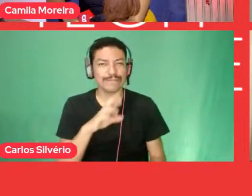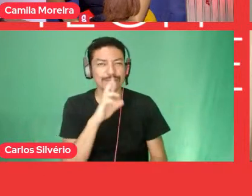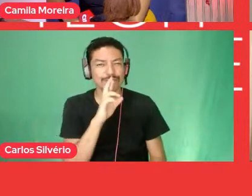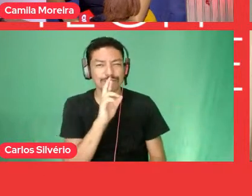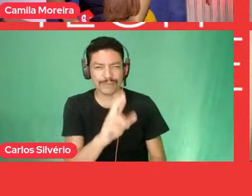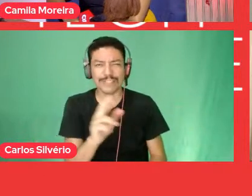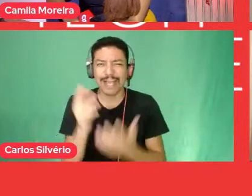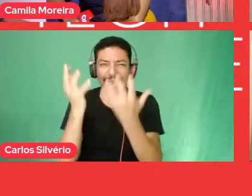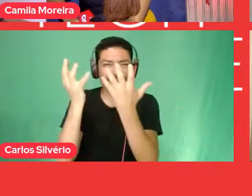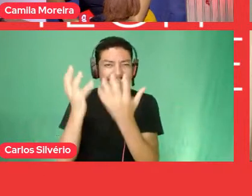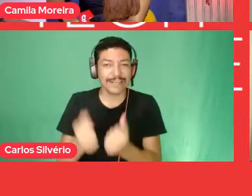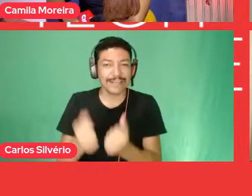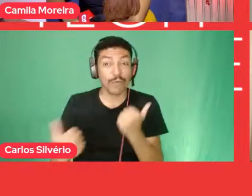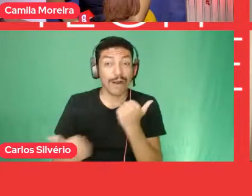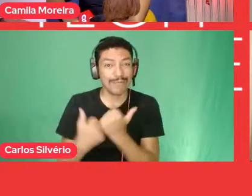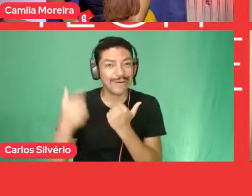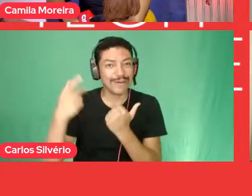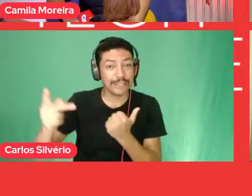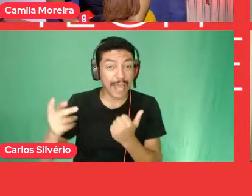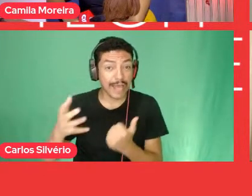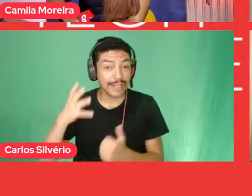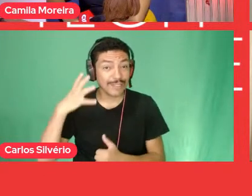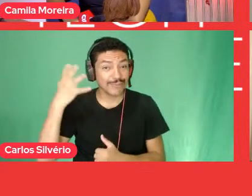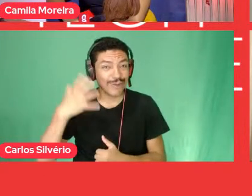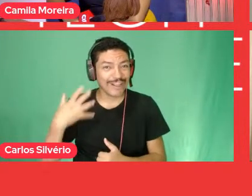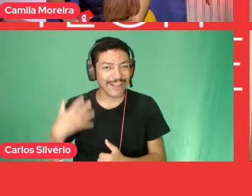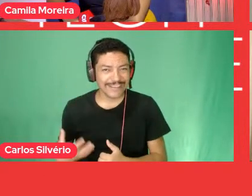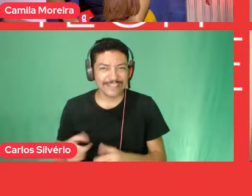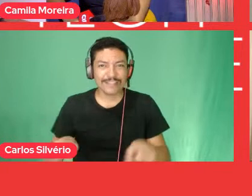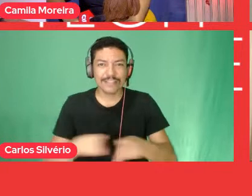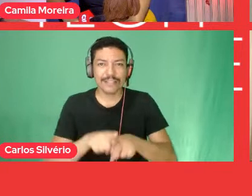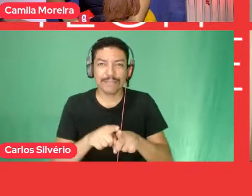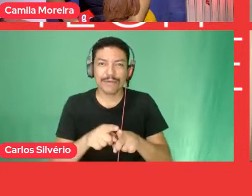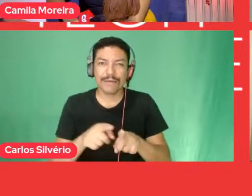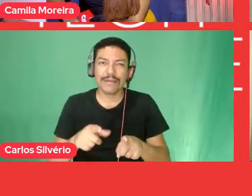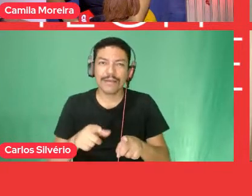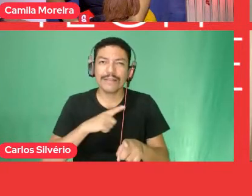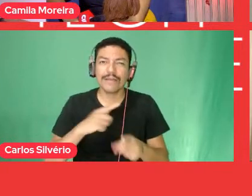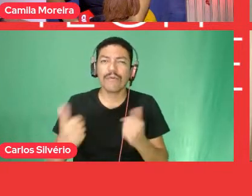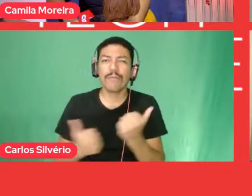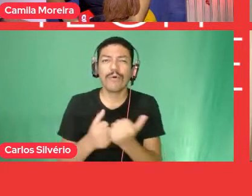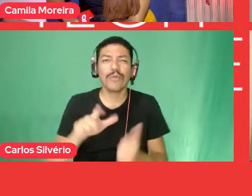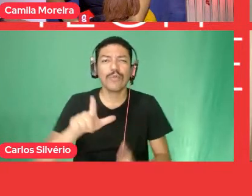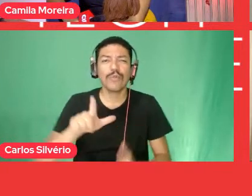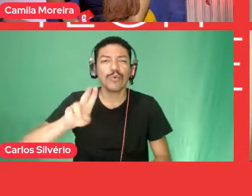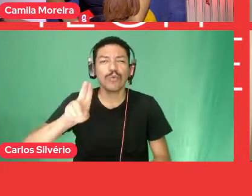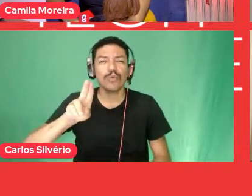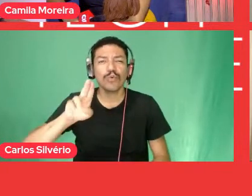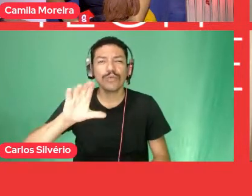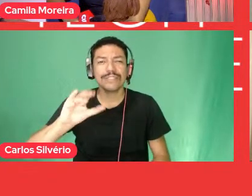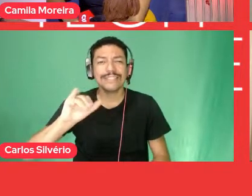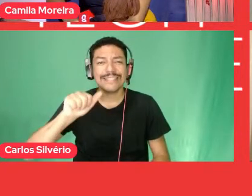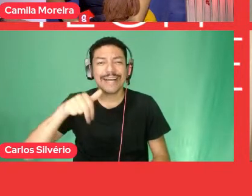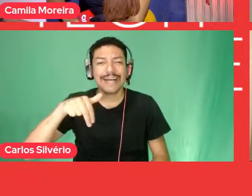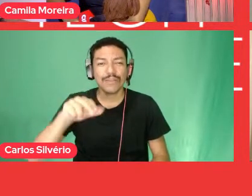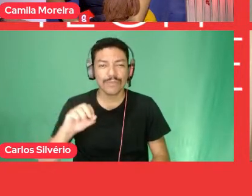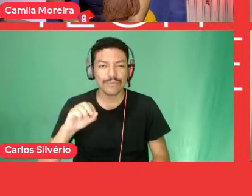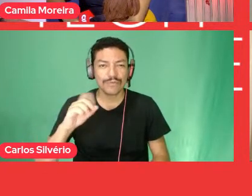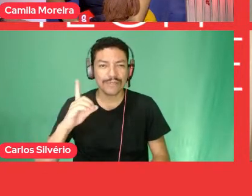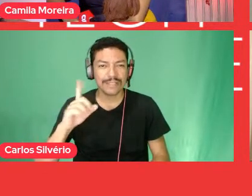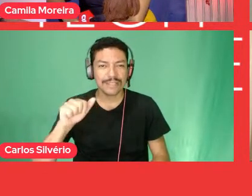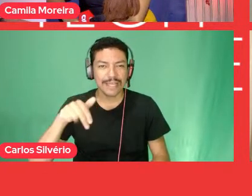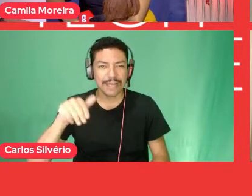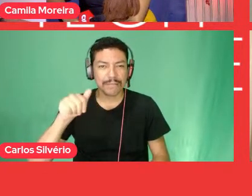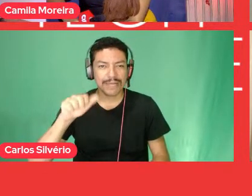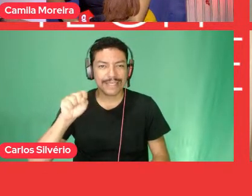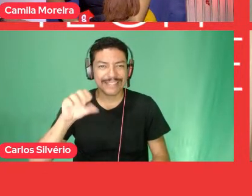com muito apoio da Solange, e também muito apoio quero deixar também do Luciano Damasceno, que foi o meu partner nesse processo também, que foi uma pessoa